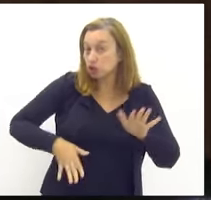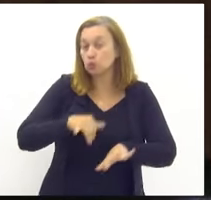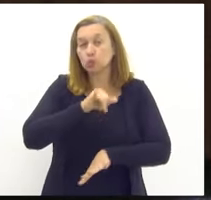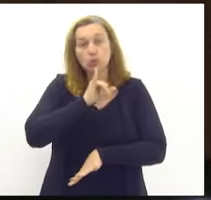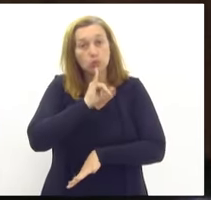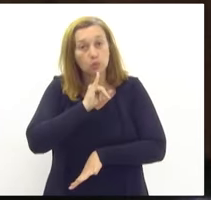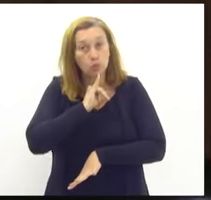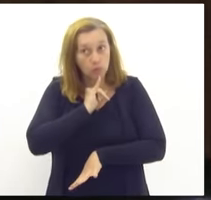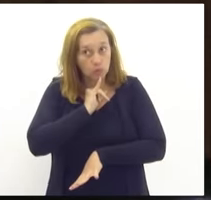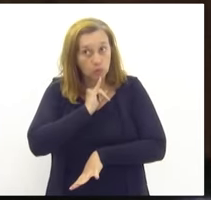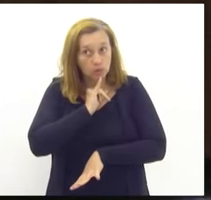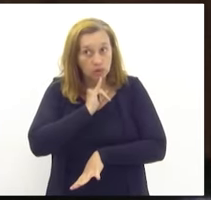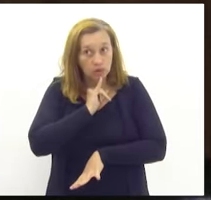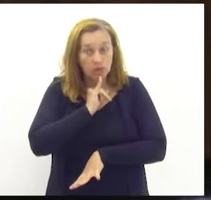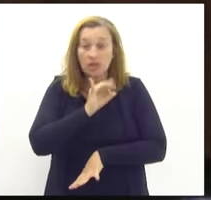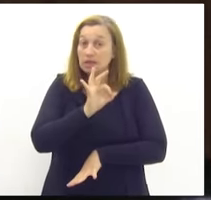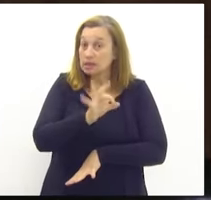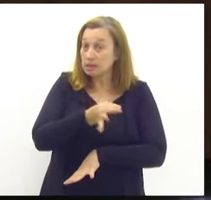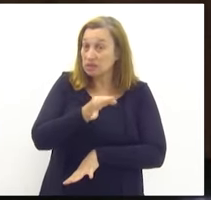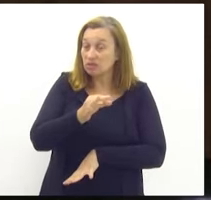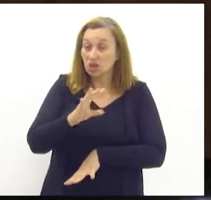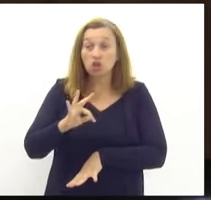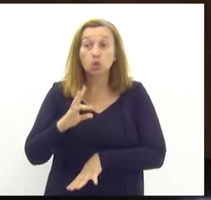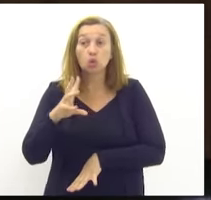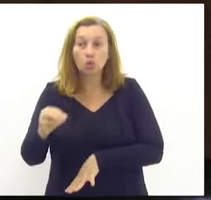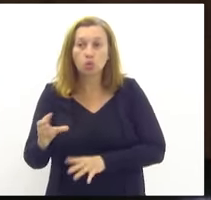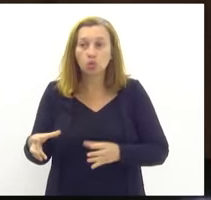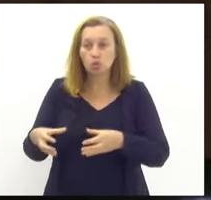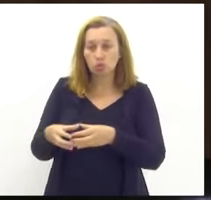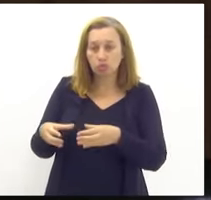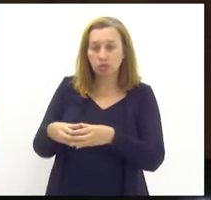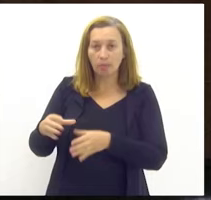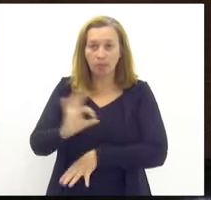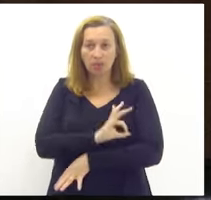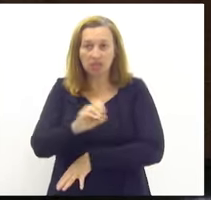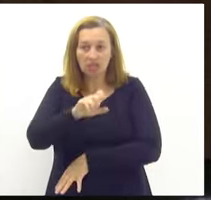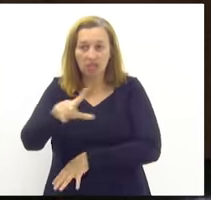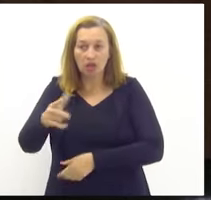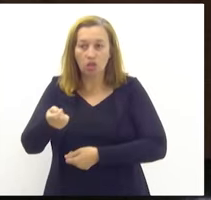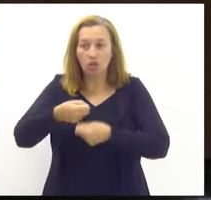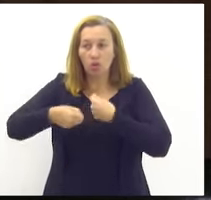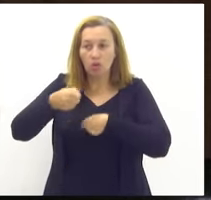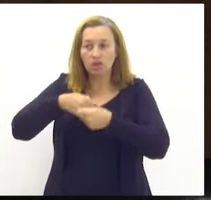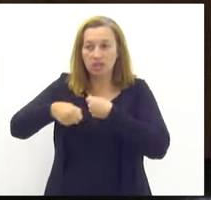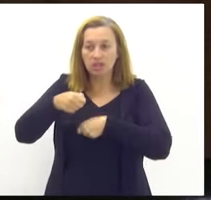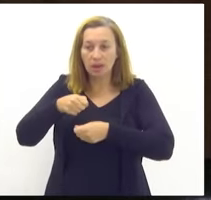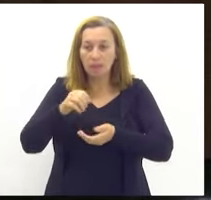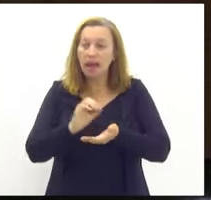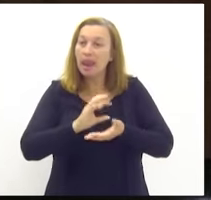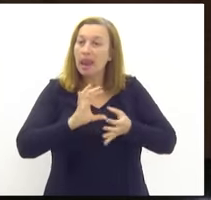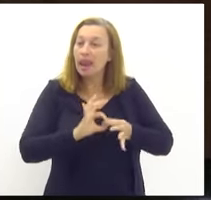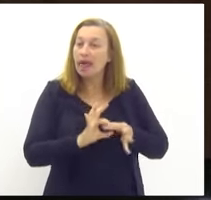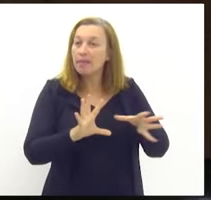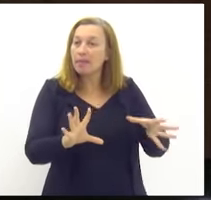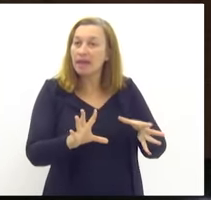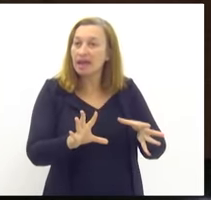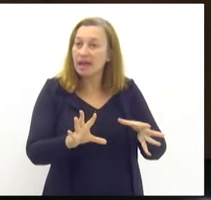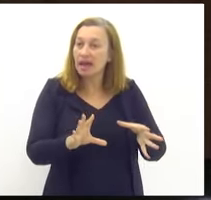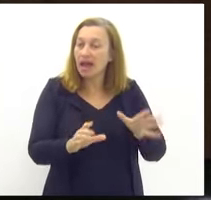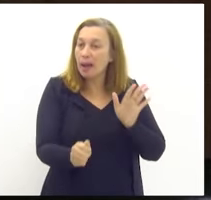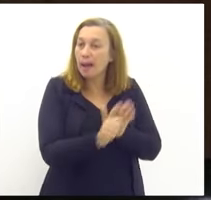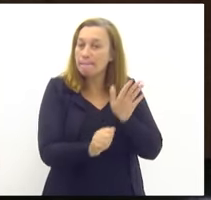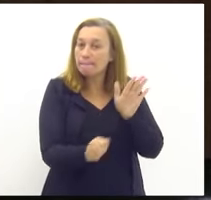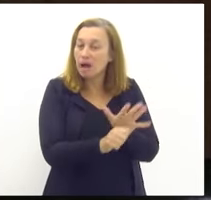toda o pessoal da Polícia Civil negociaram para poder liberar essa carga 16.000 toneladas de